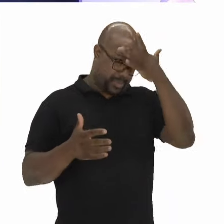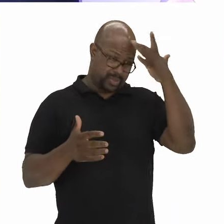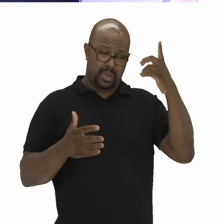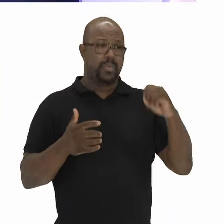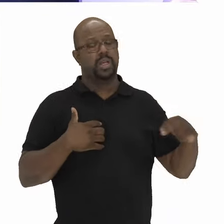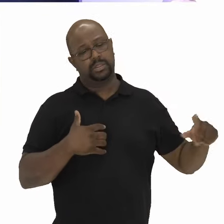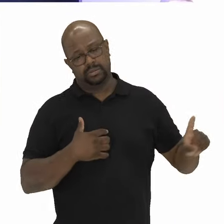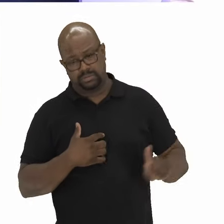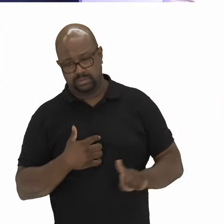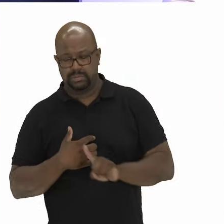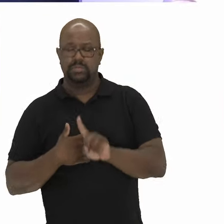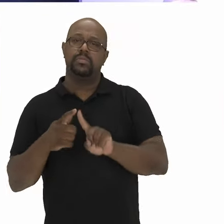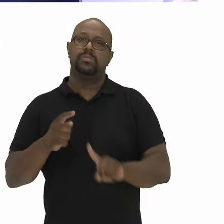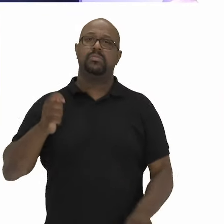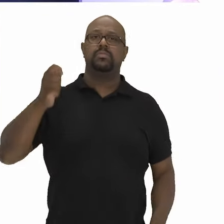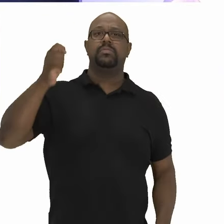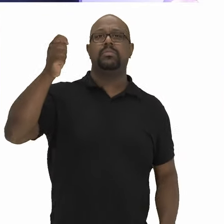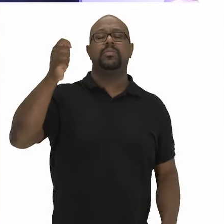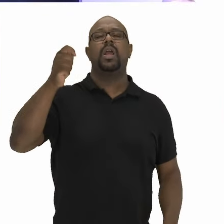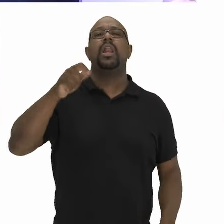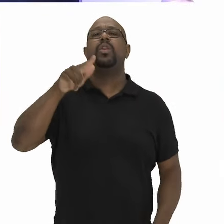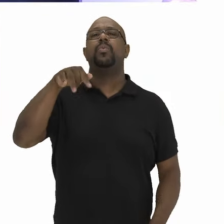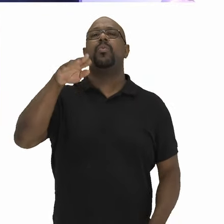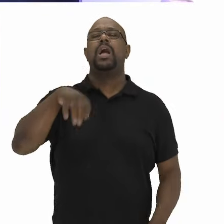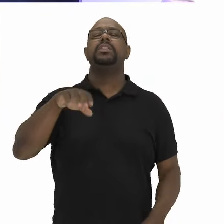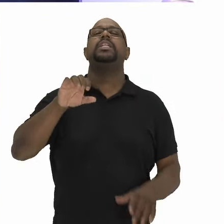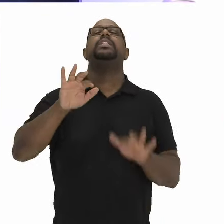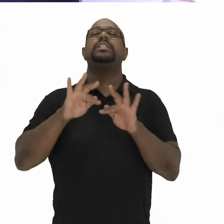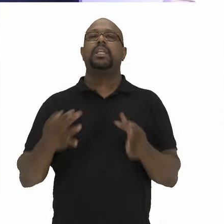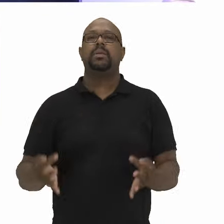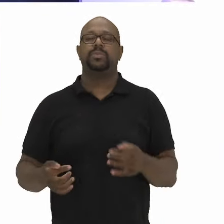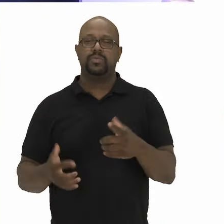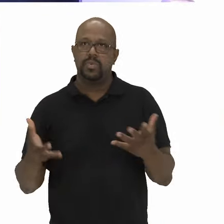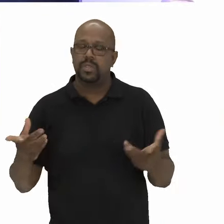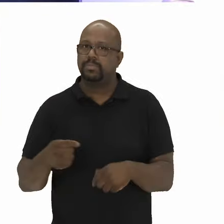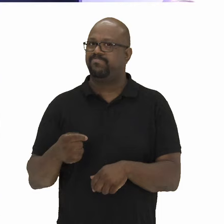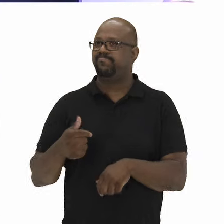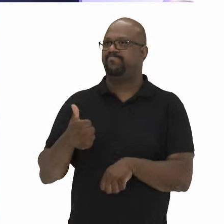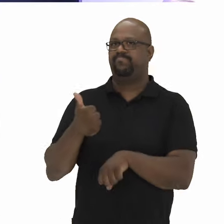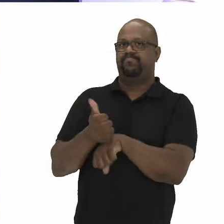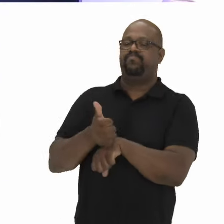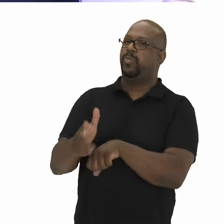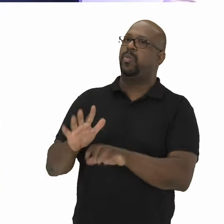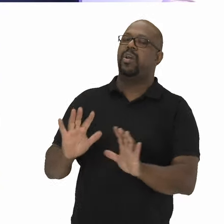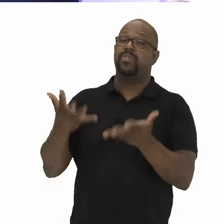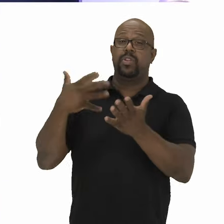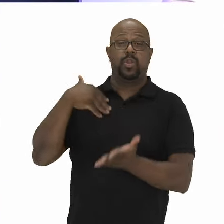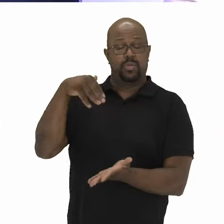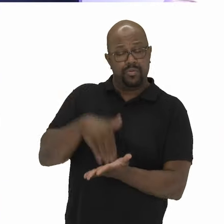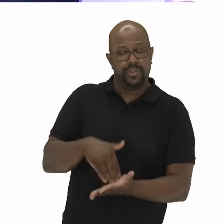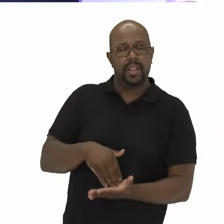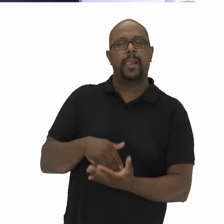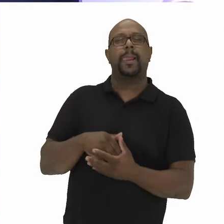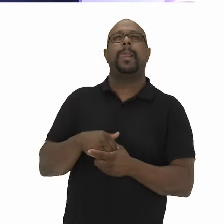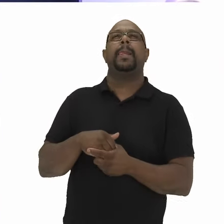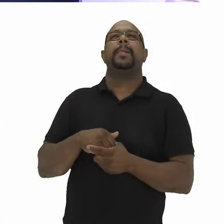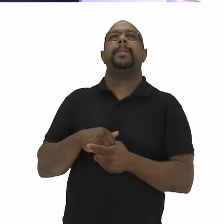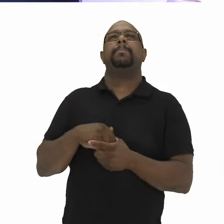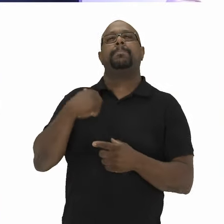qualquer pessoa pode se levantar e no púlpito e pedir por linguagem simples virou a grande atração do evento e no